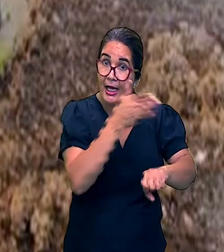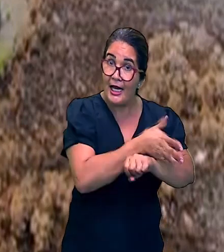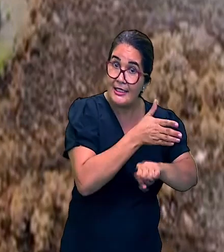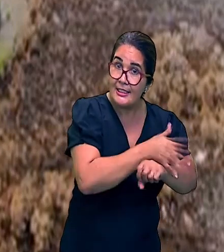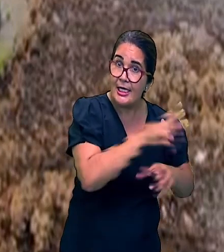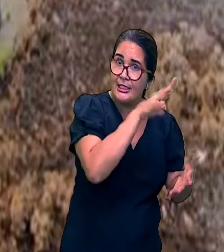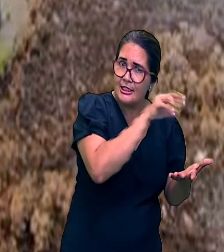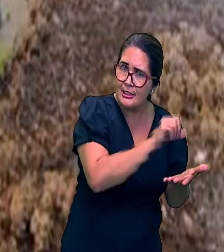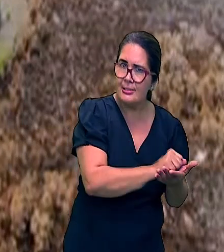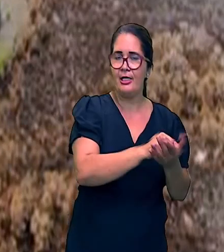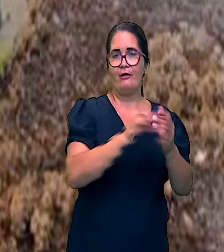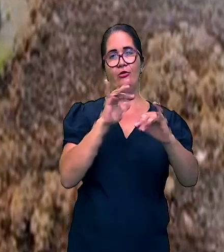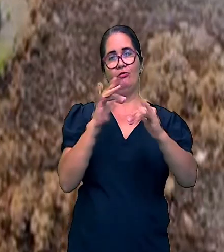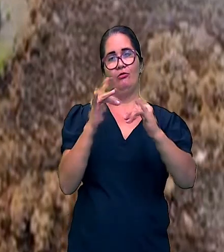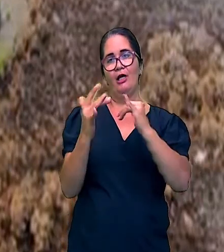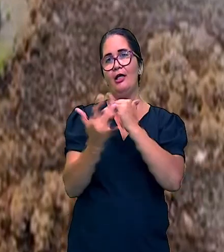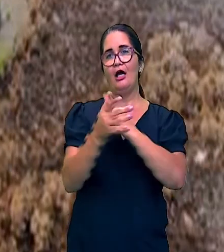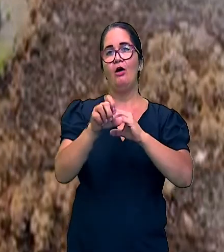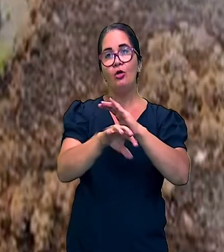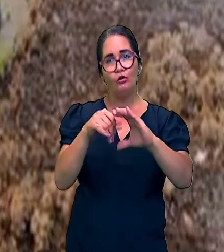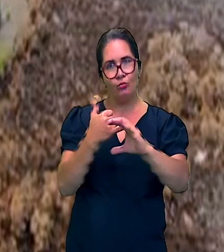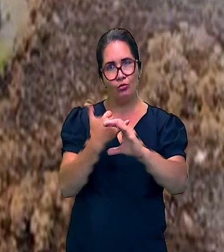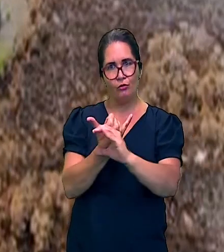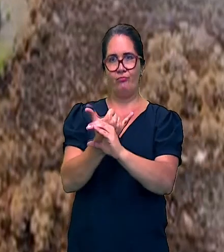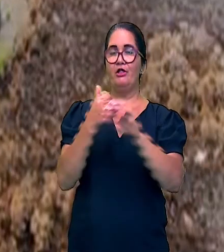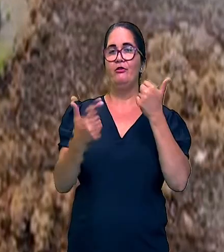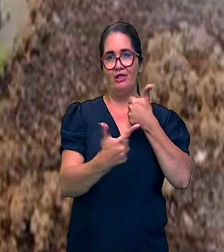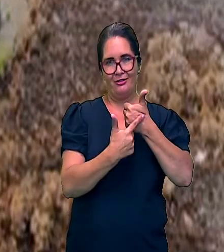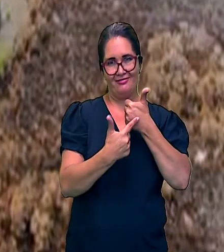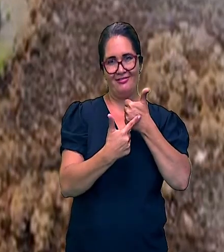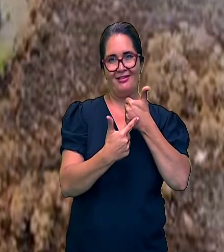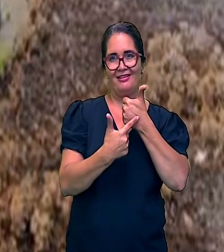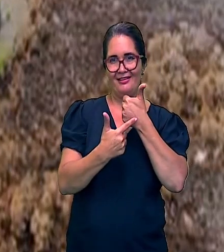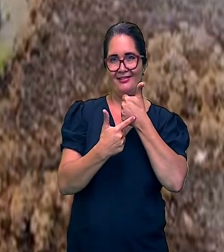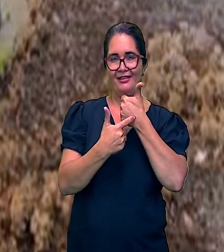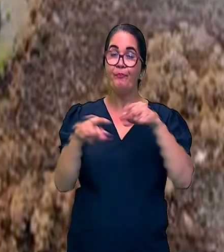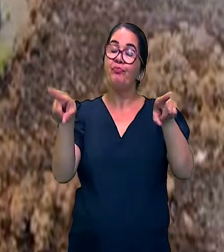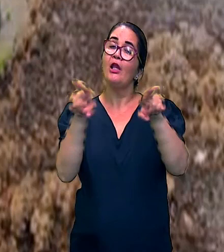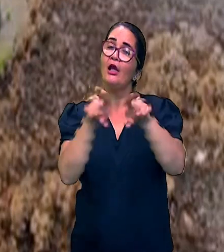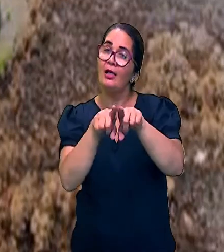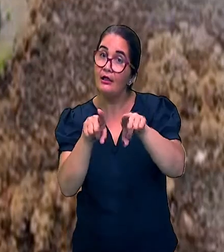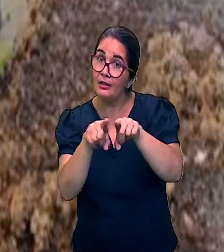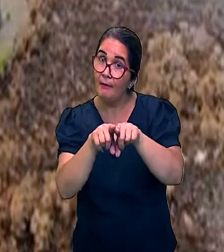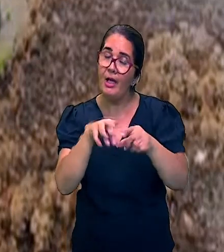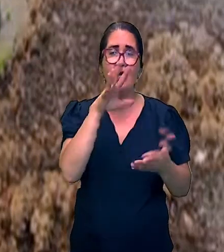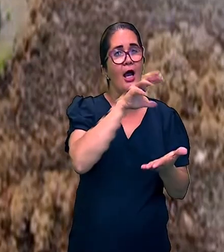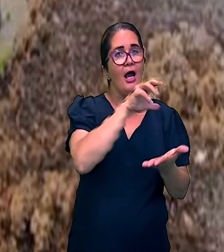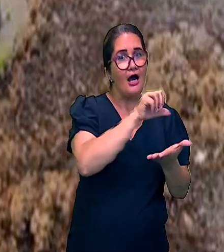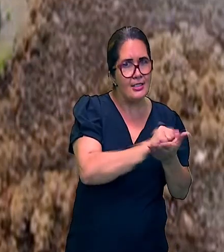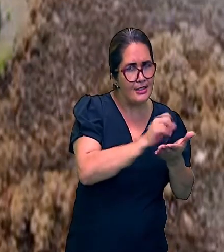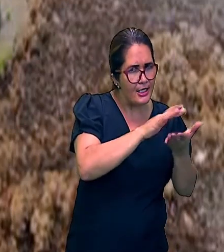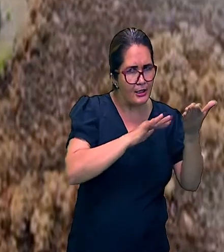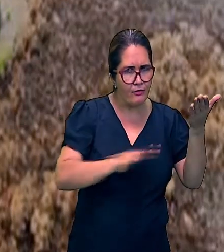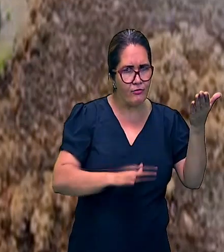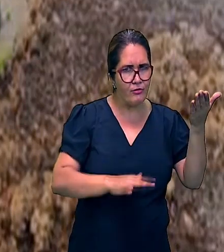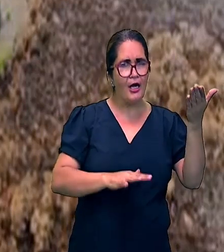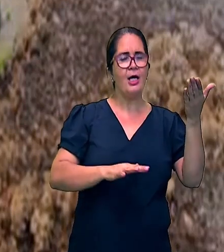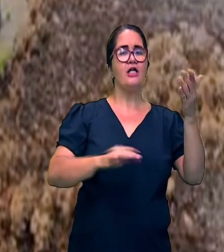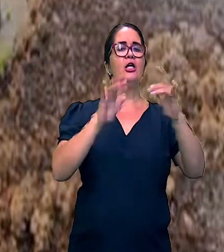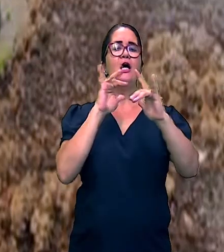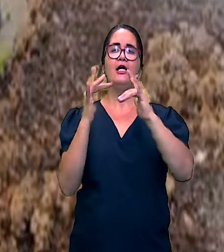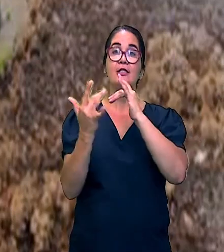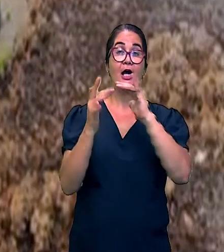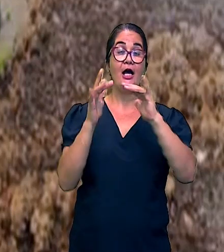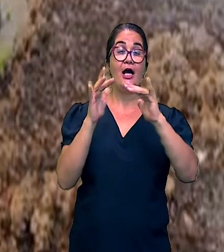em nosso canal do YouTube, deixe um like. E também acesse as nossas redes